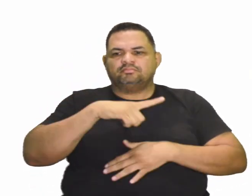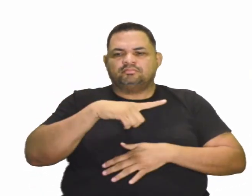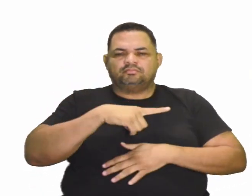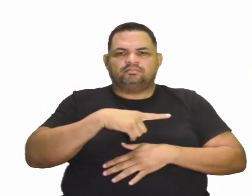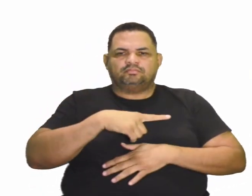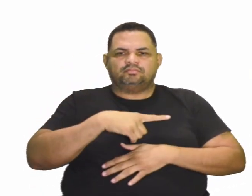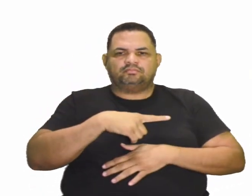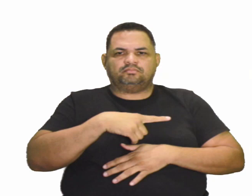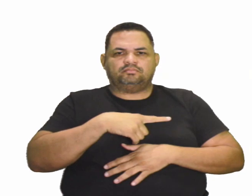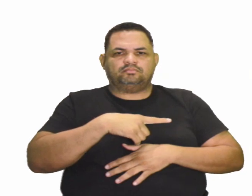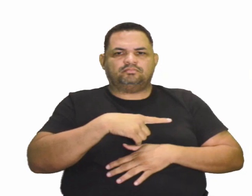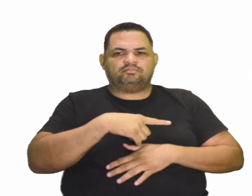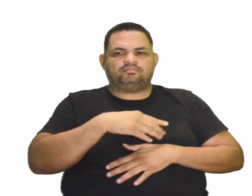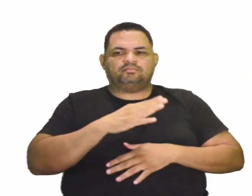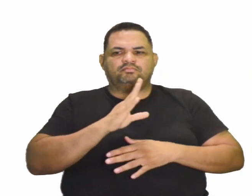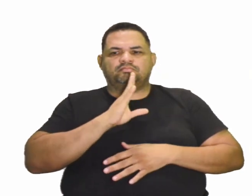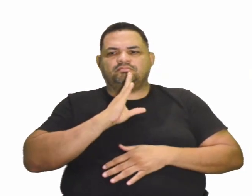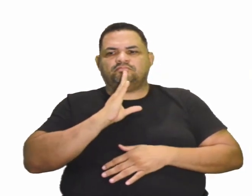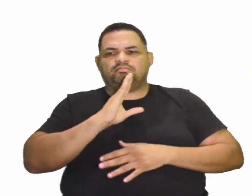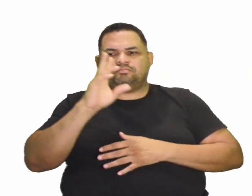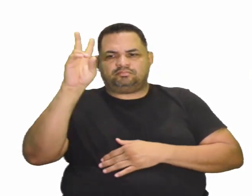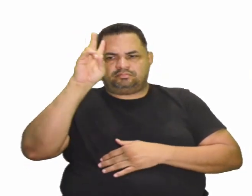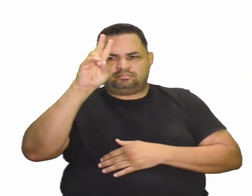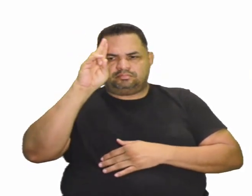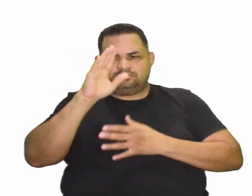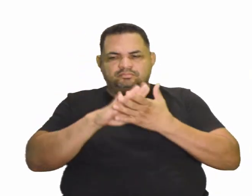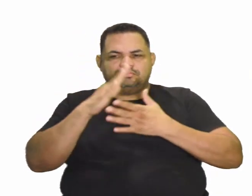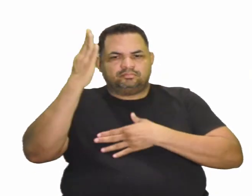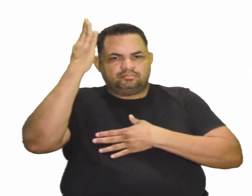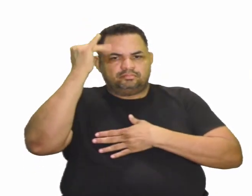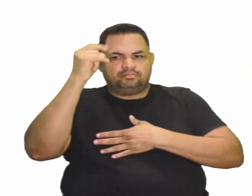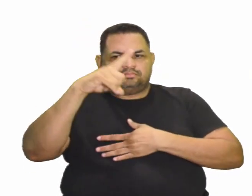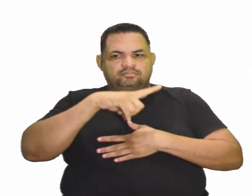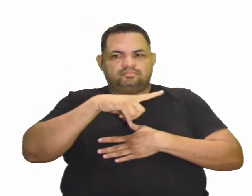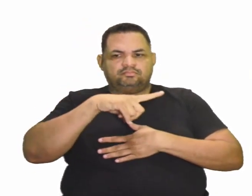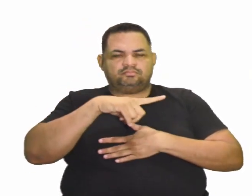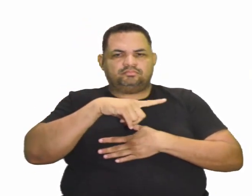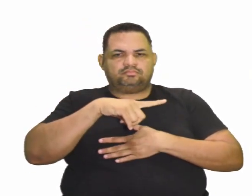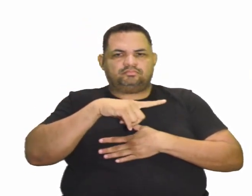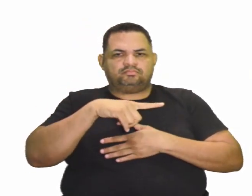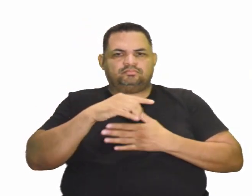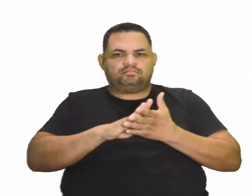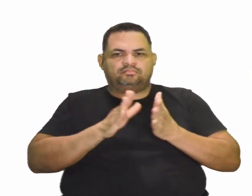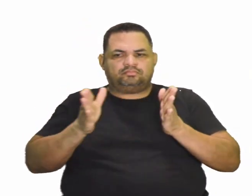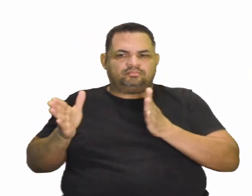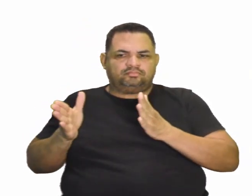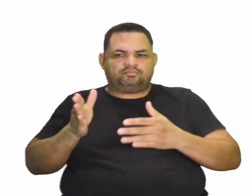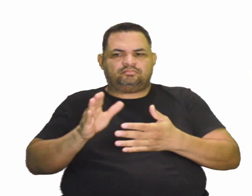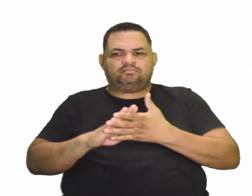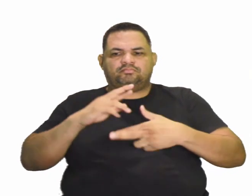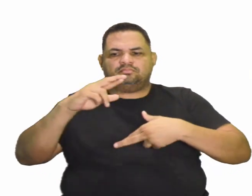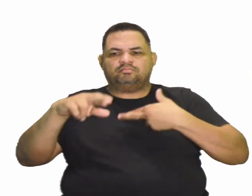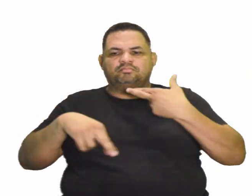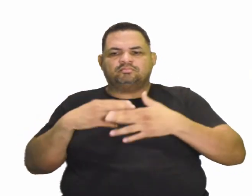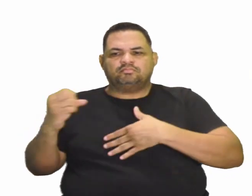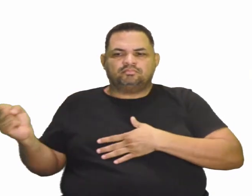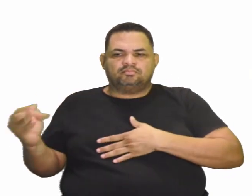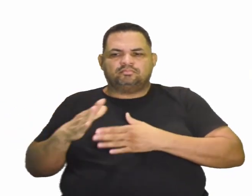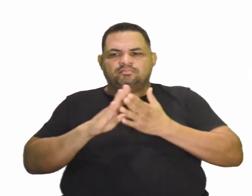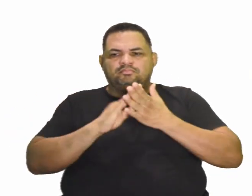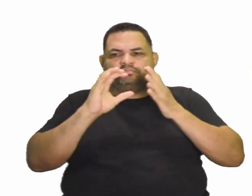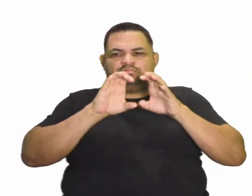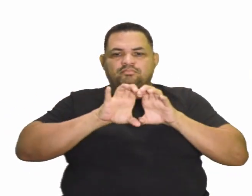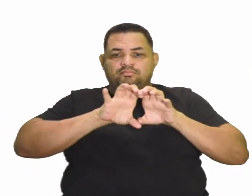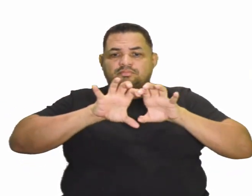conhecimento da história, né? Então, vocês sabem que houve, nesse período, o Renascimento, que rompe com o